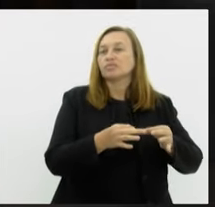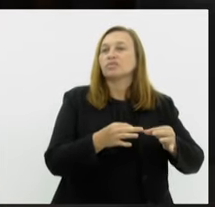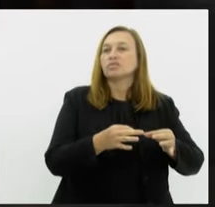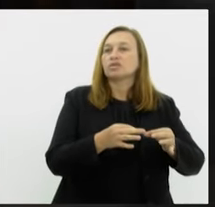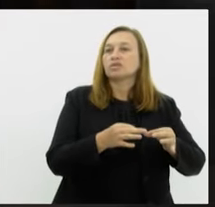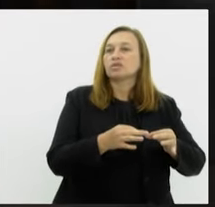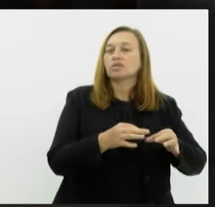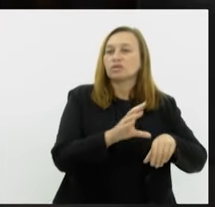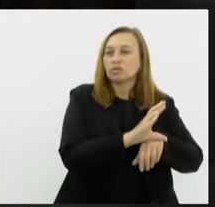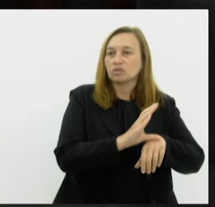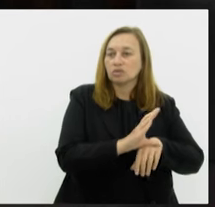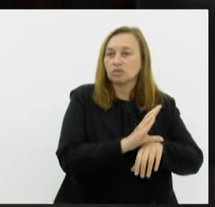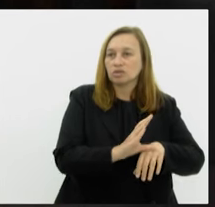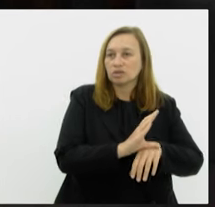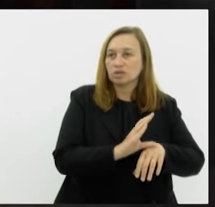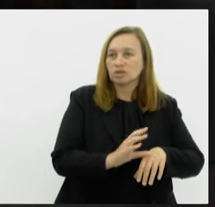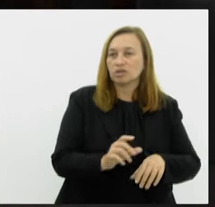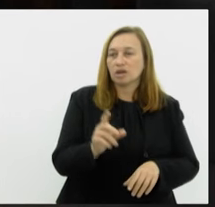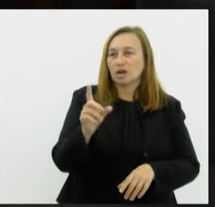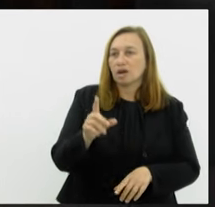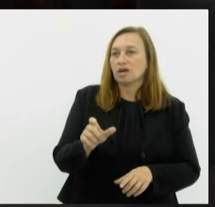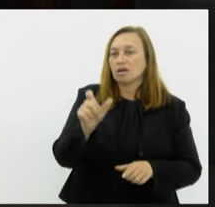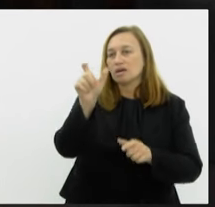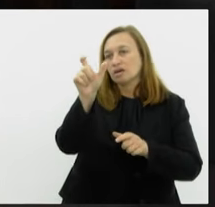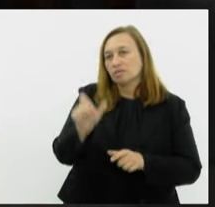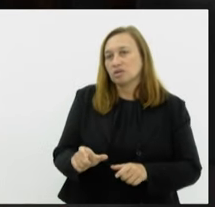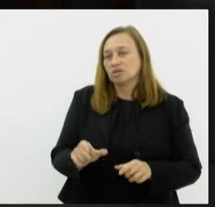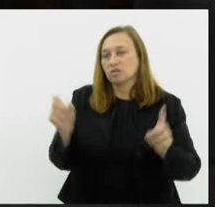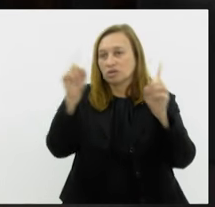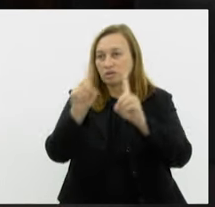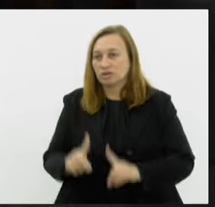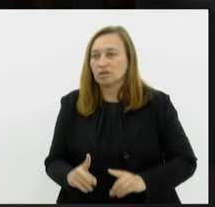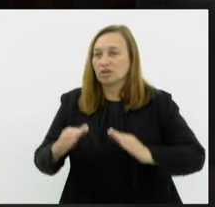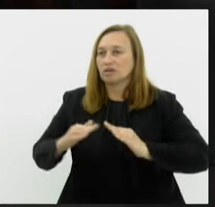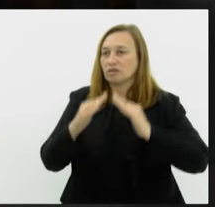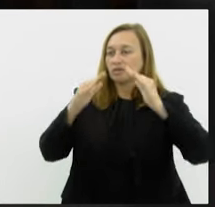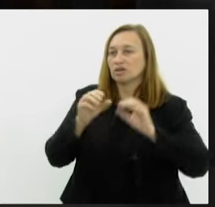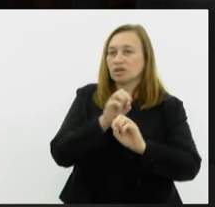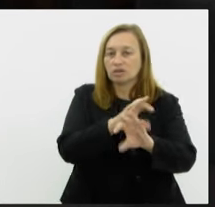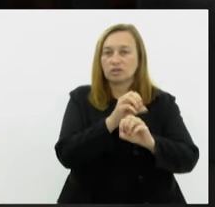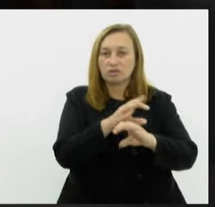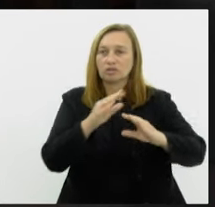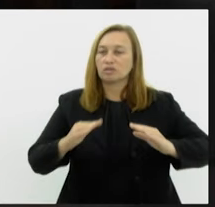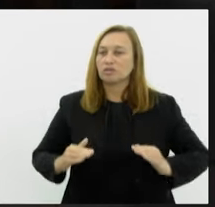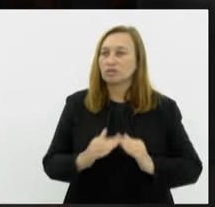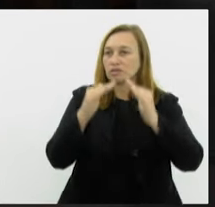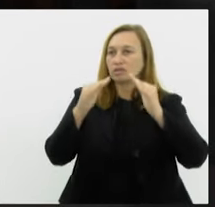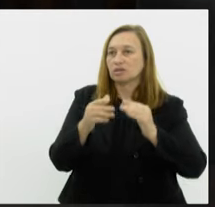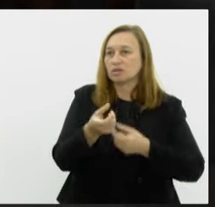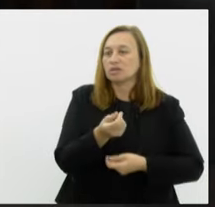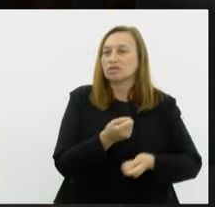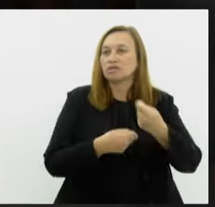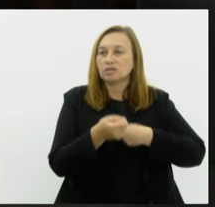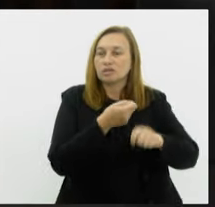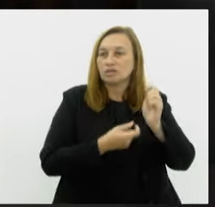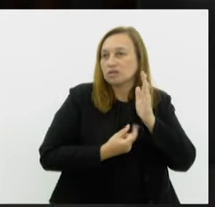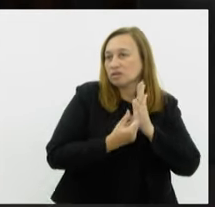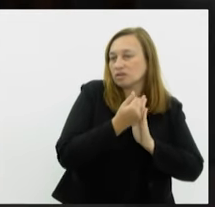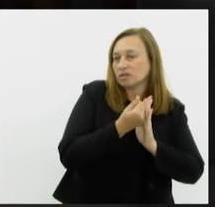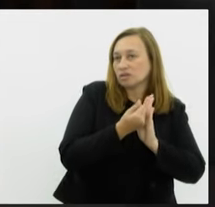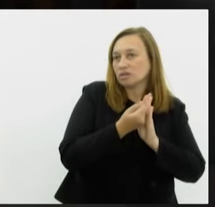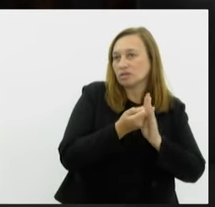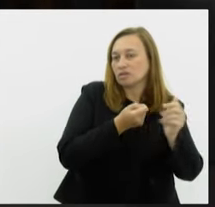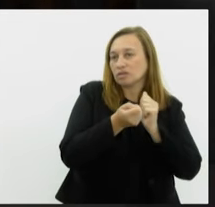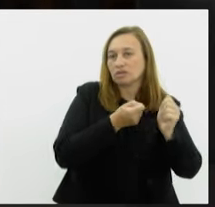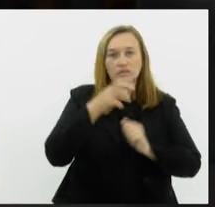constitucionalidade da pessoa com deficiência favorável, de educação favorável, de orçamento, finanças, fiscalização